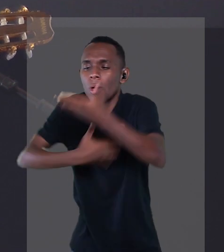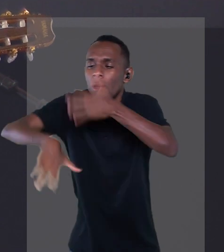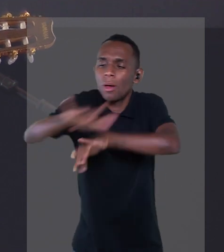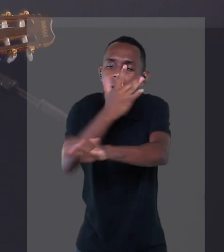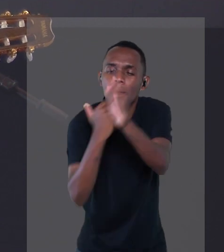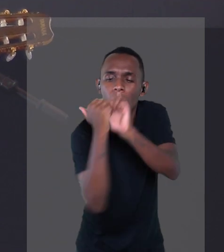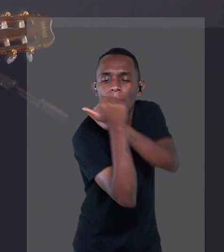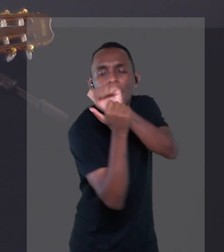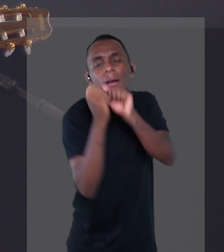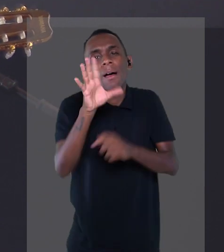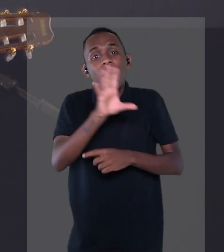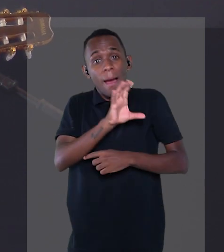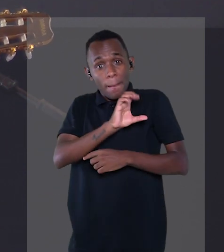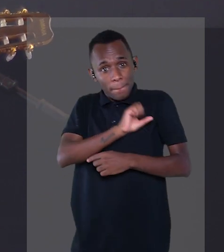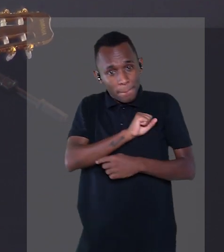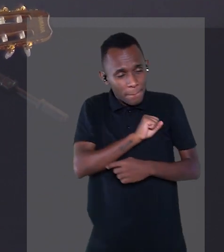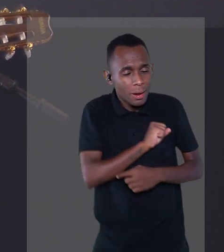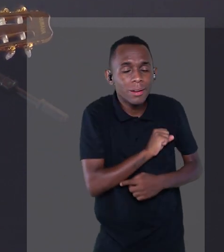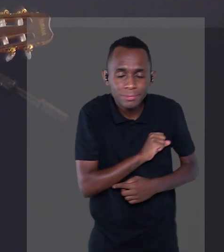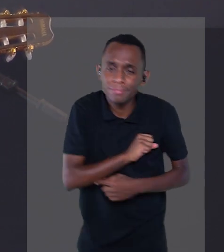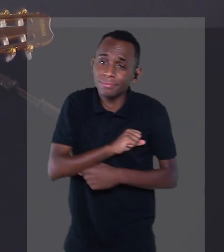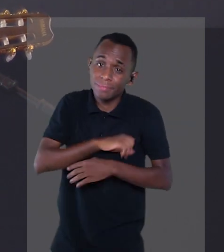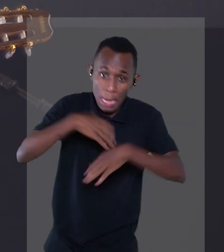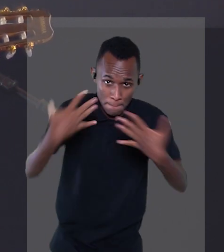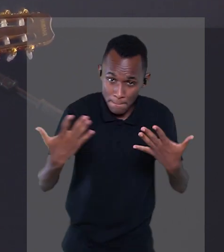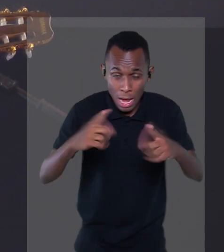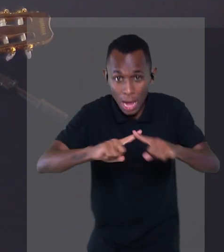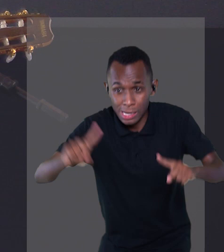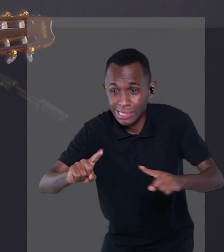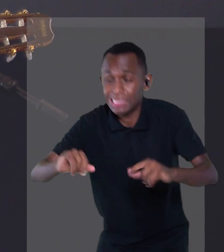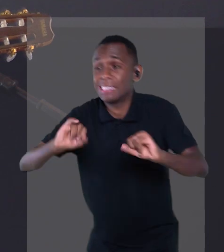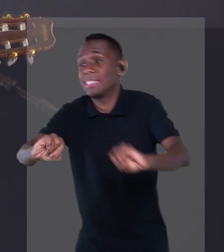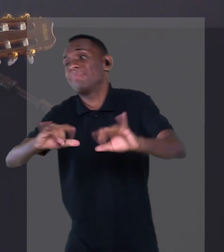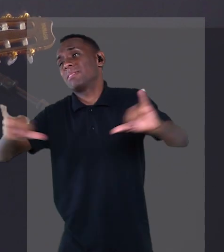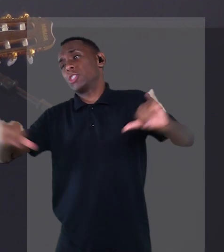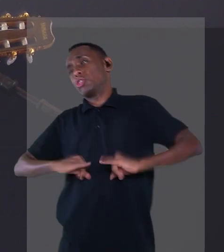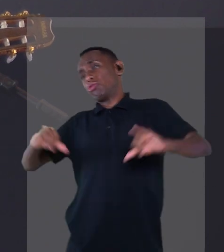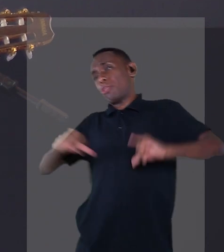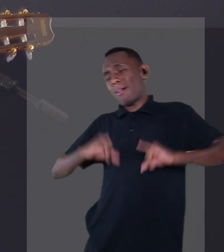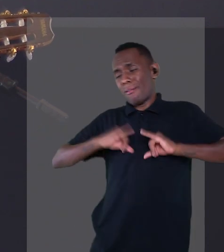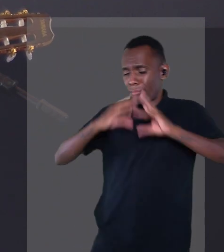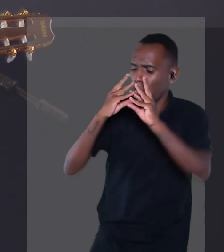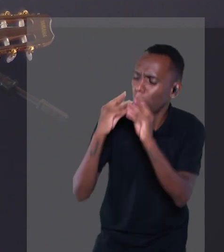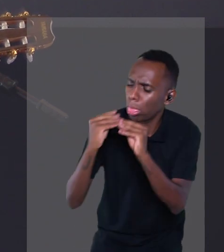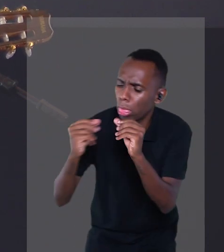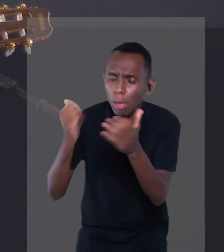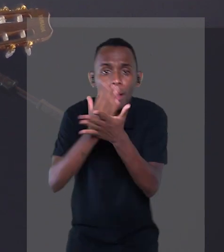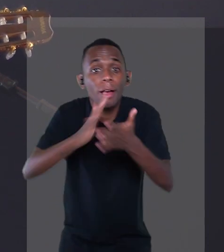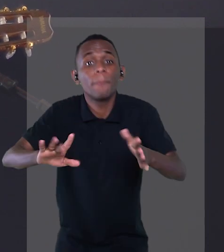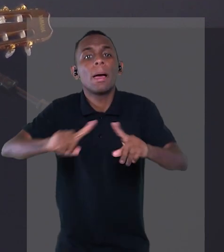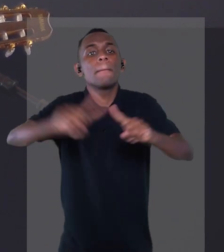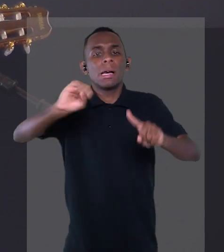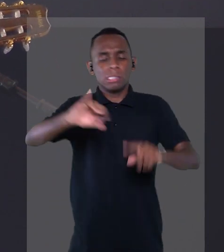amar. E mesmo que venha doer demais, se acabar, enquanto